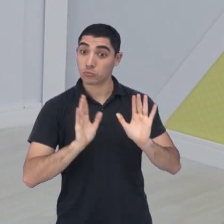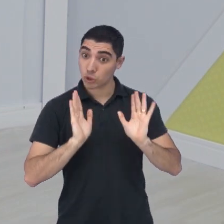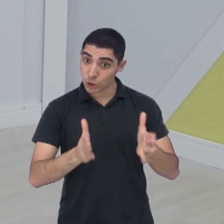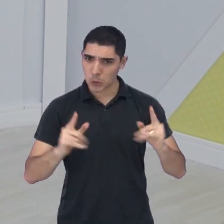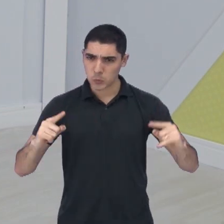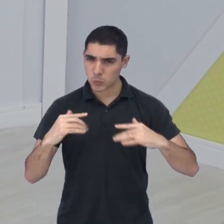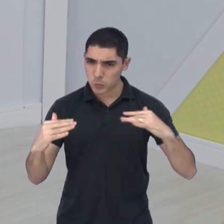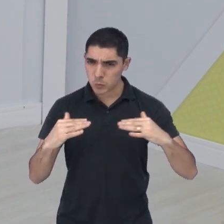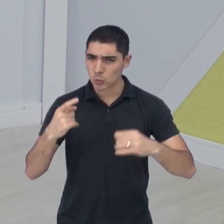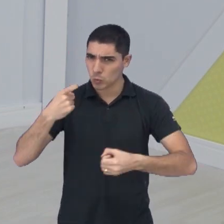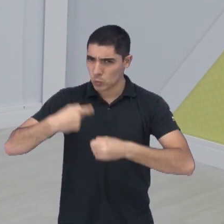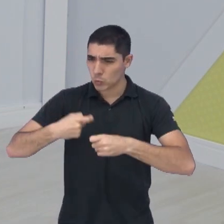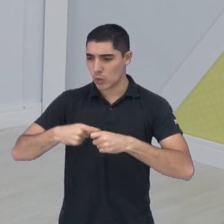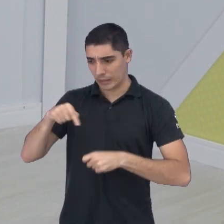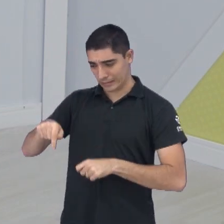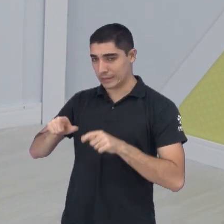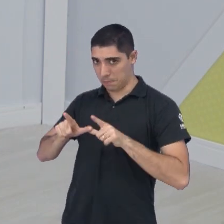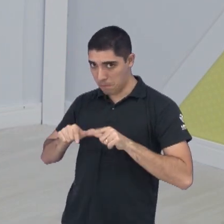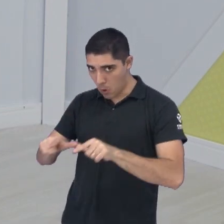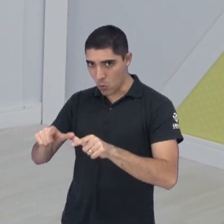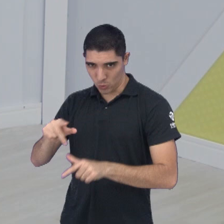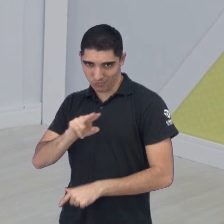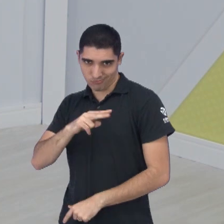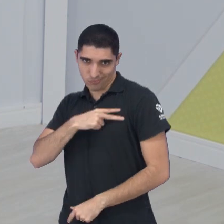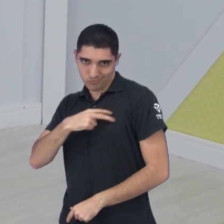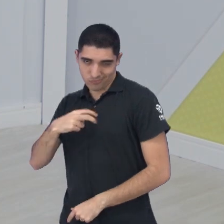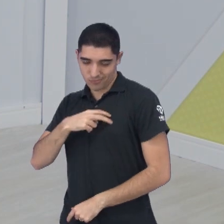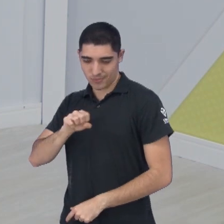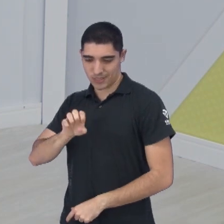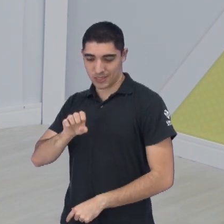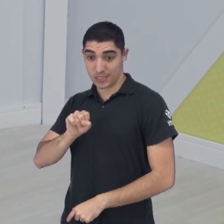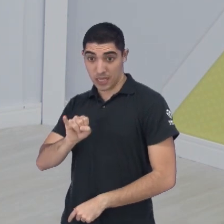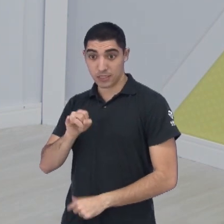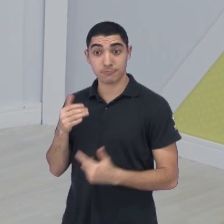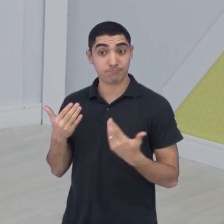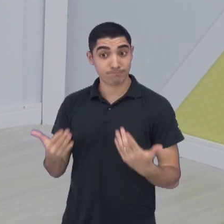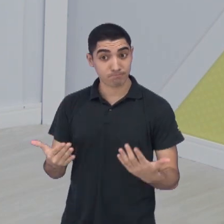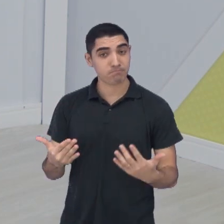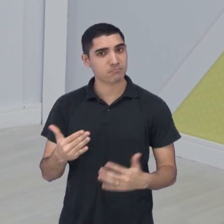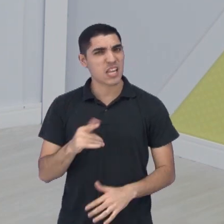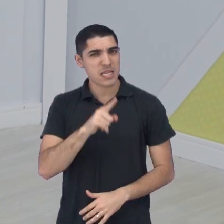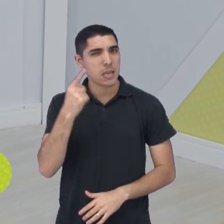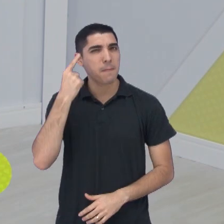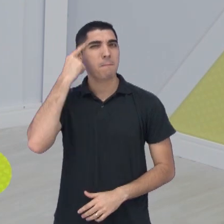poderoso SESI Bauru pela segunda rodada do Campeonato Paulista. E olha, quem